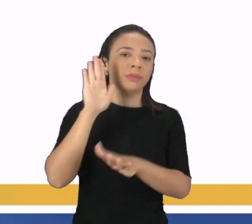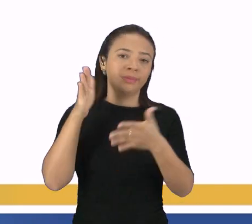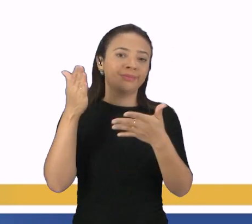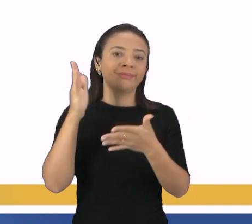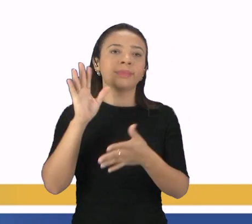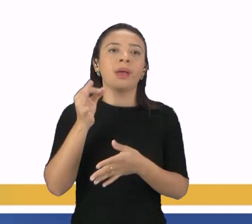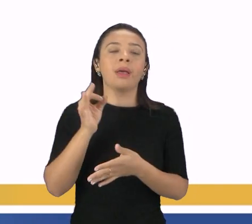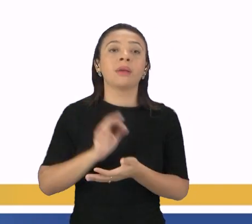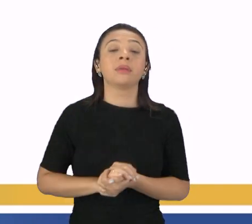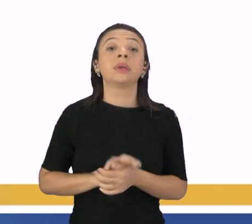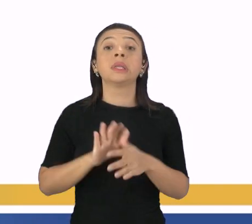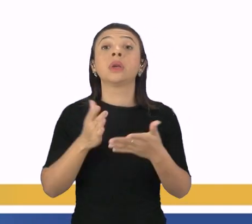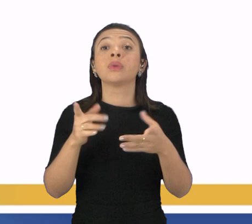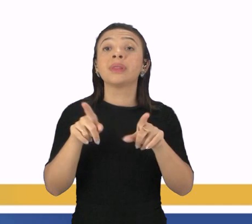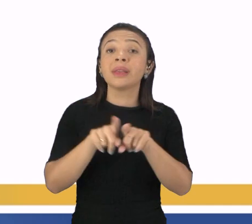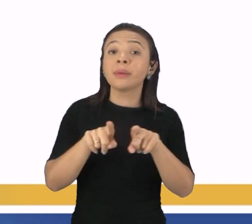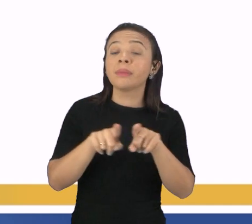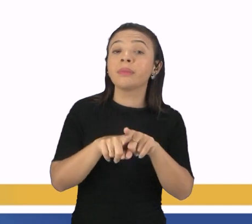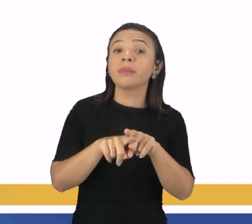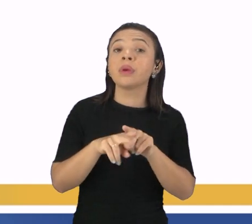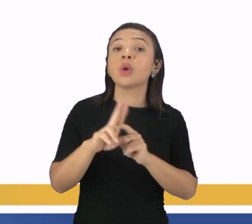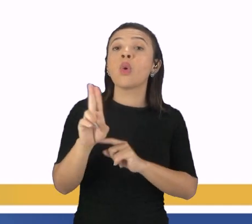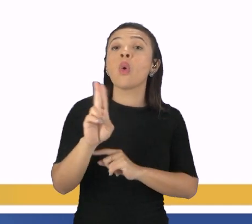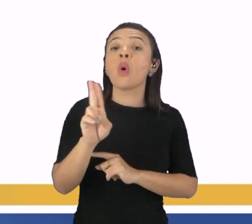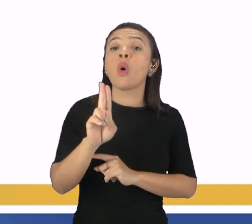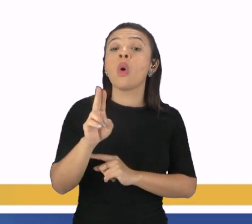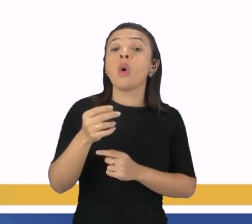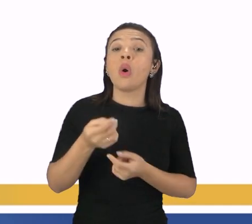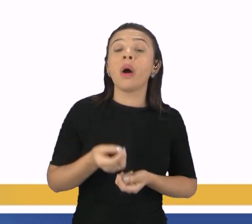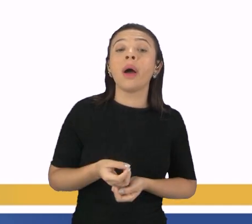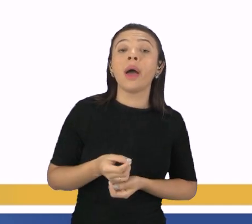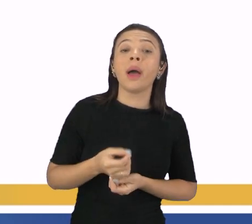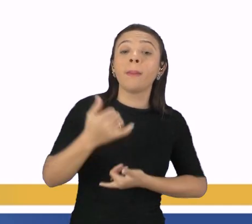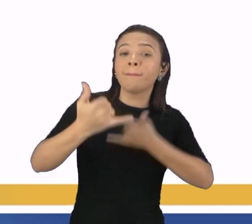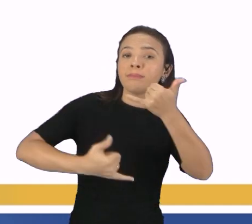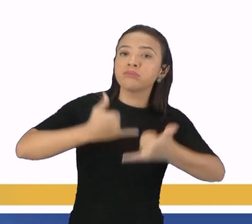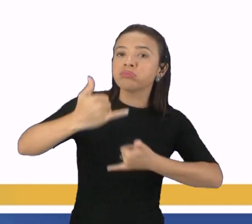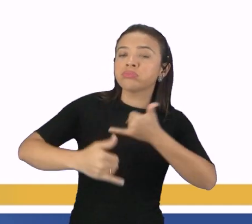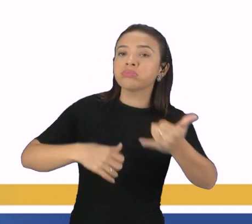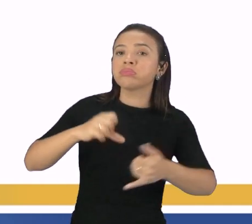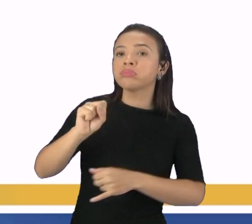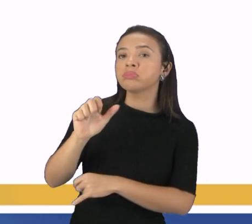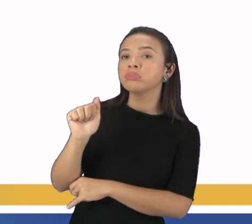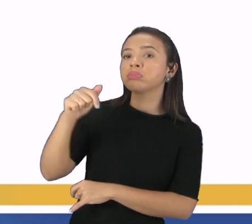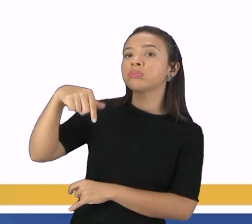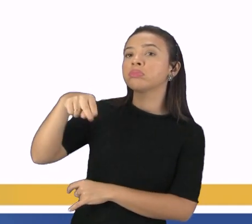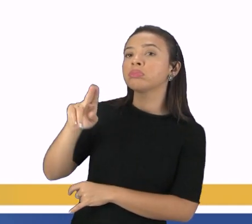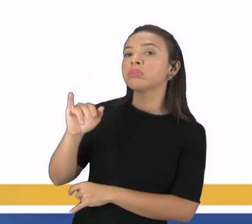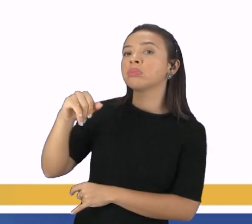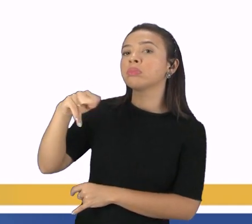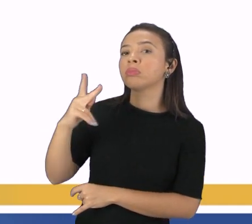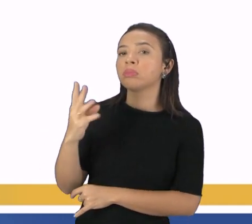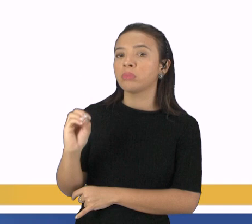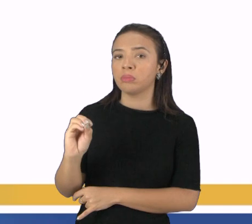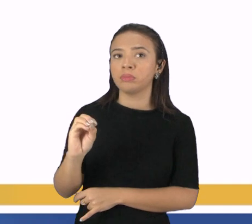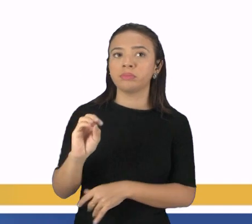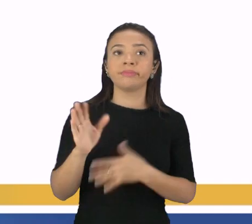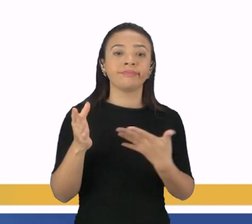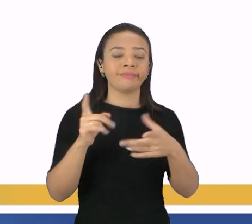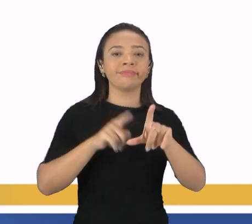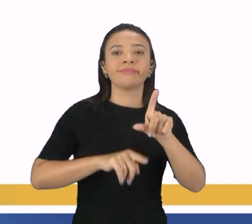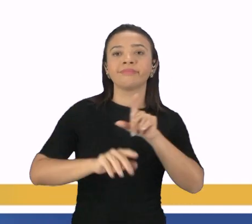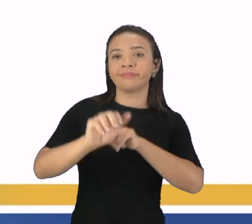que ele também é chamado de jogos de saquinhos, né, no Brasil? Quais são, né? Então também é muito fácil.